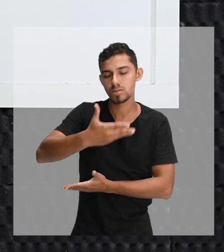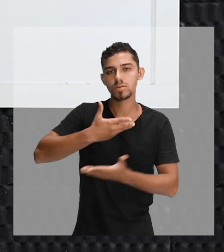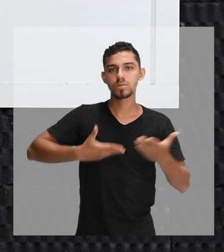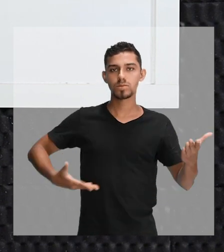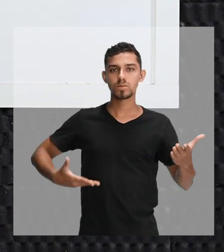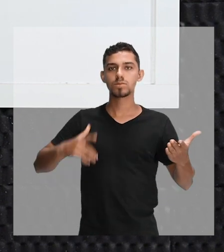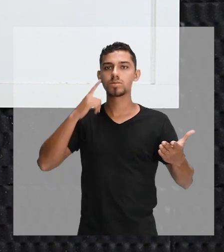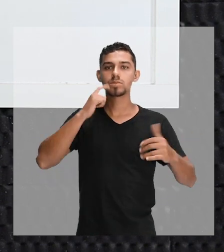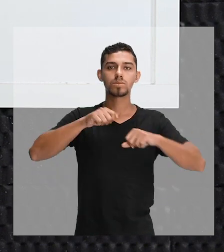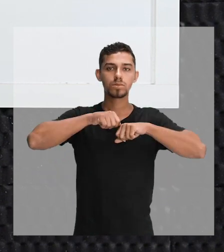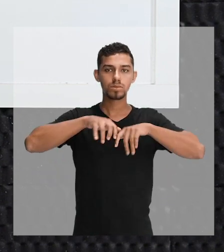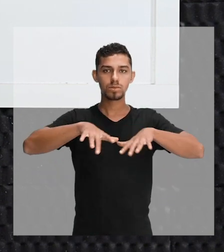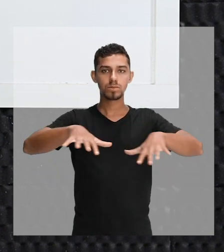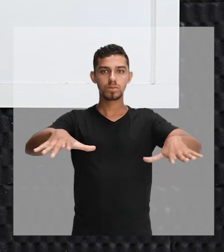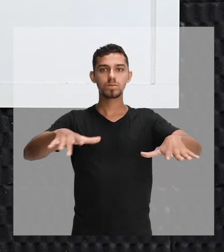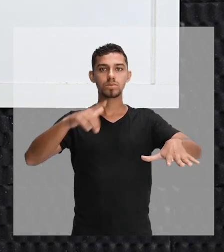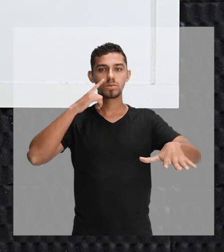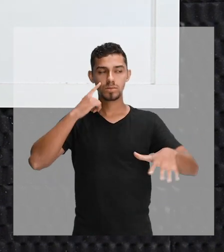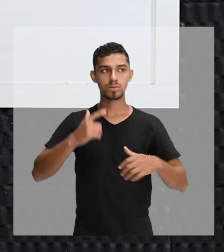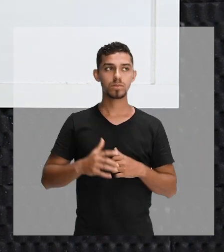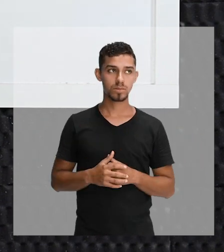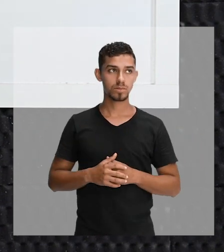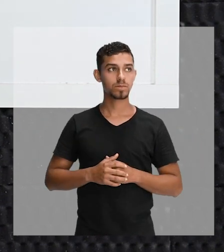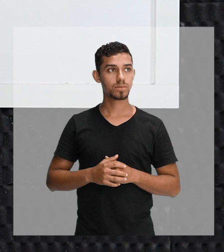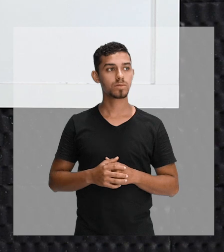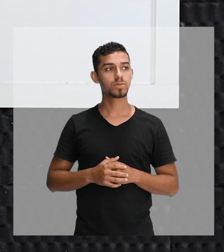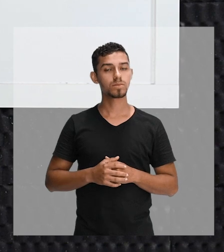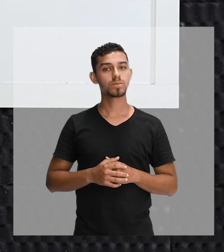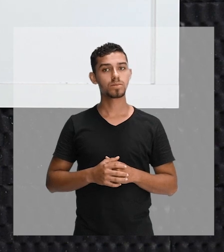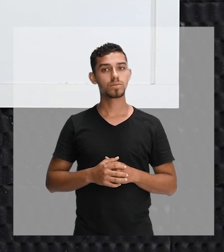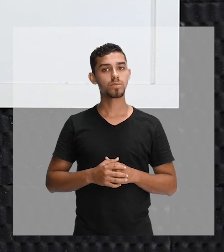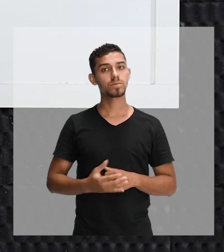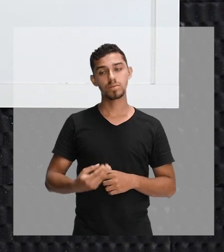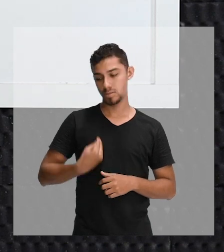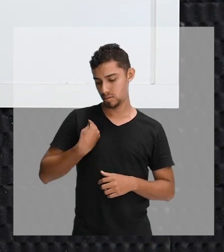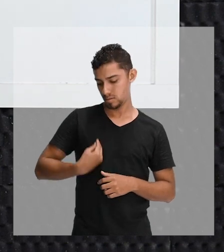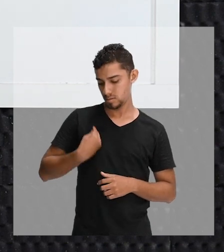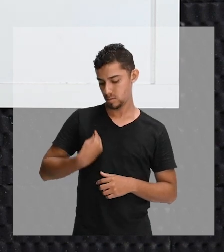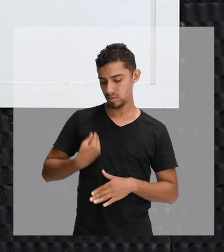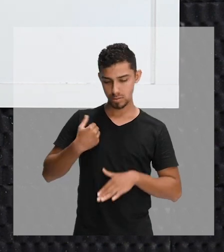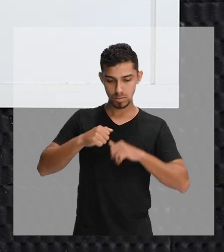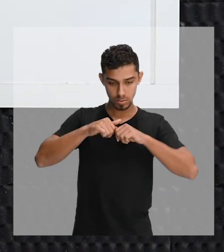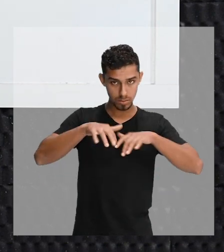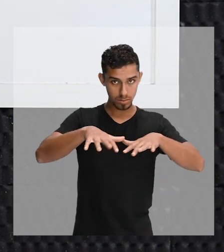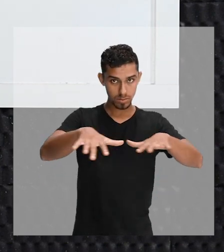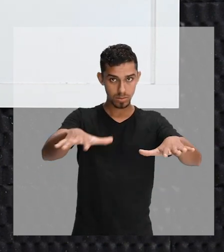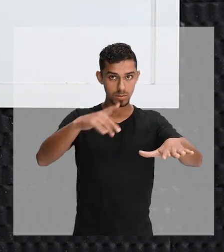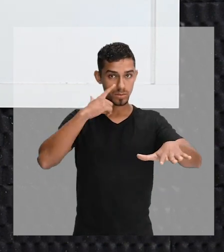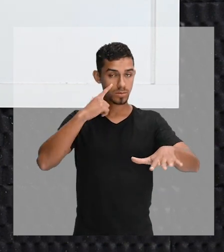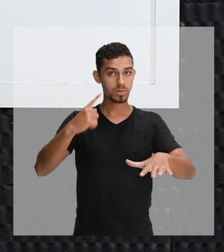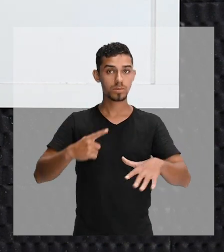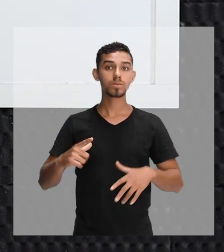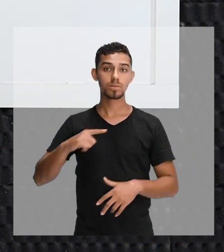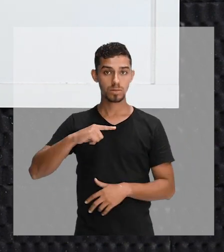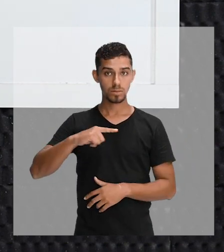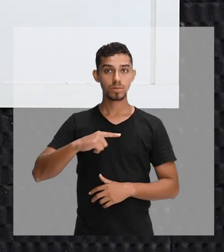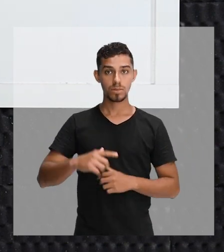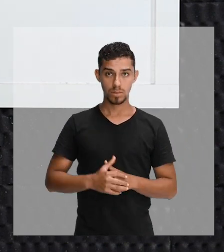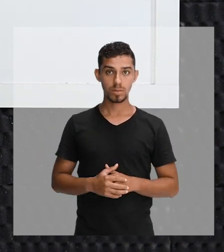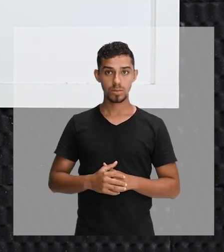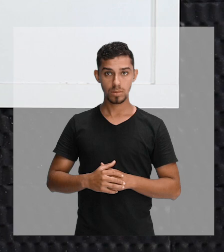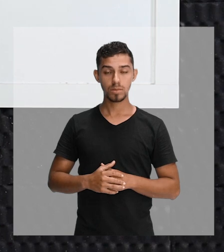pegar a coisa ampla, certo? Então, nós temos a convivência coletiva, o